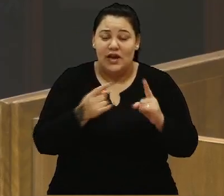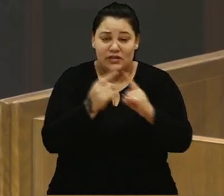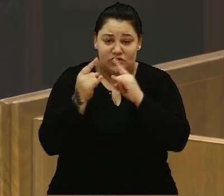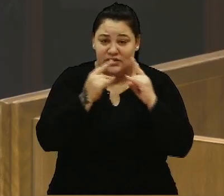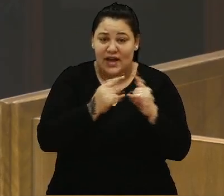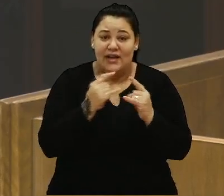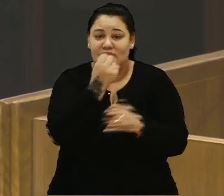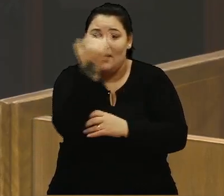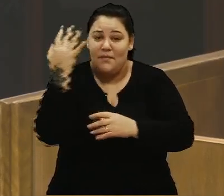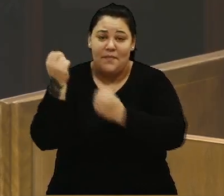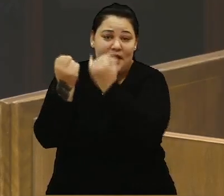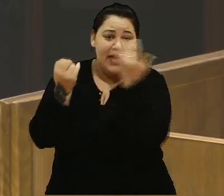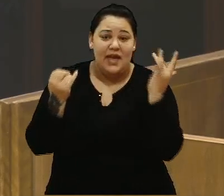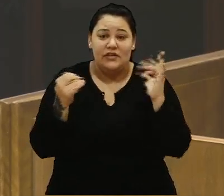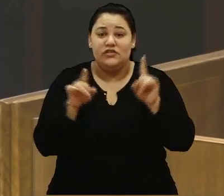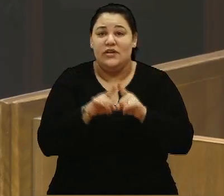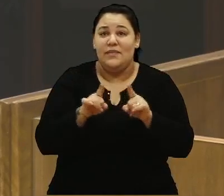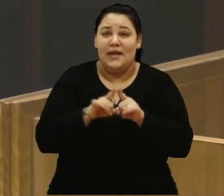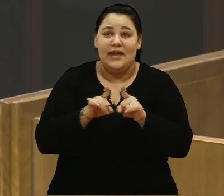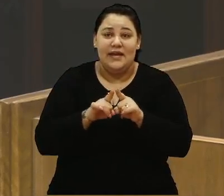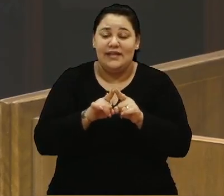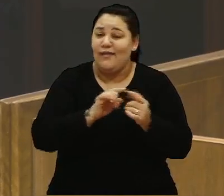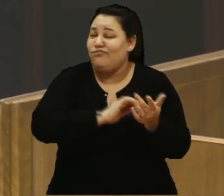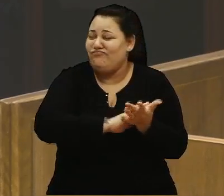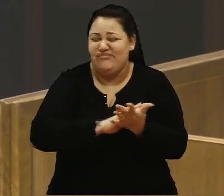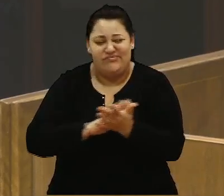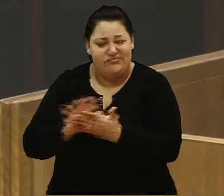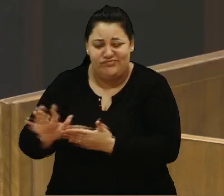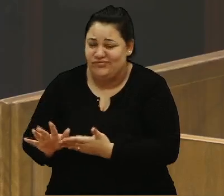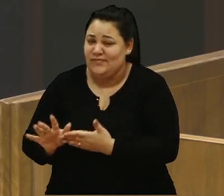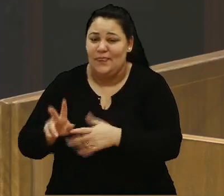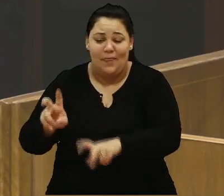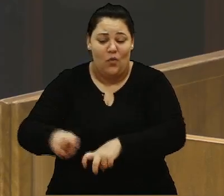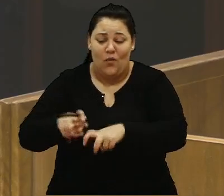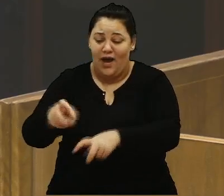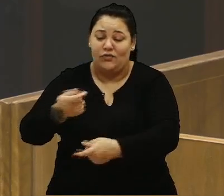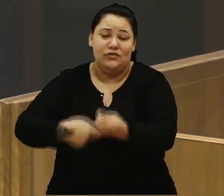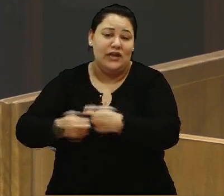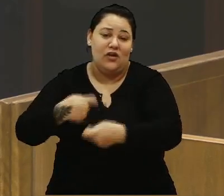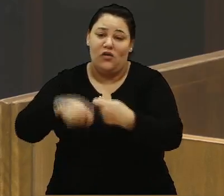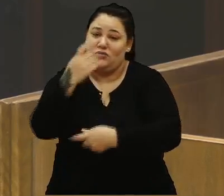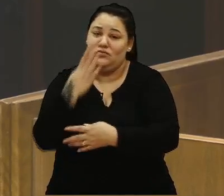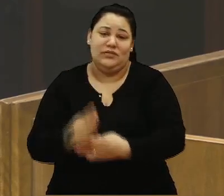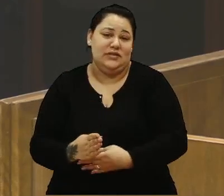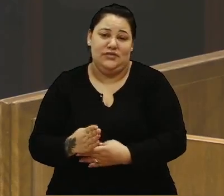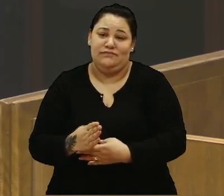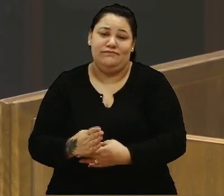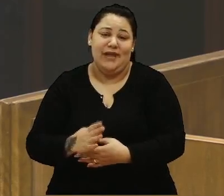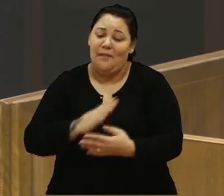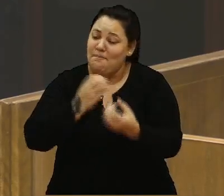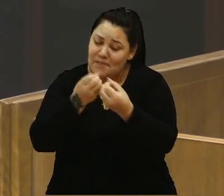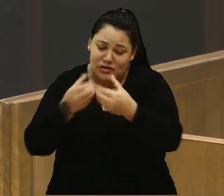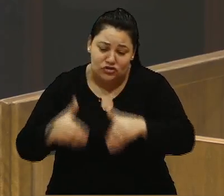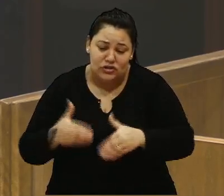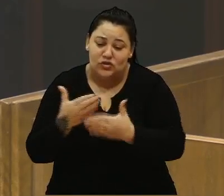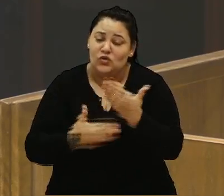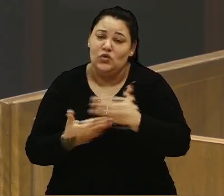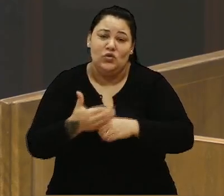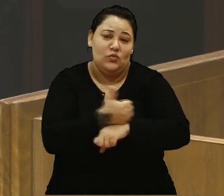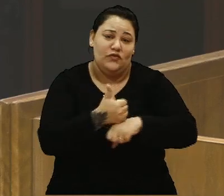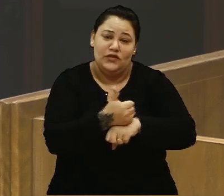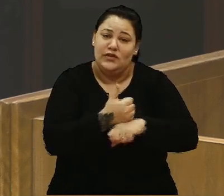de meio ambiente são as que estão acabando com o agronegócio brasileiro. Estão acabando com o pequeno